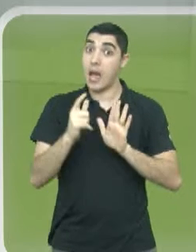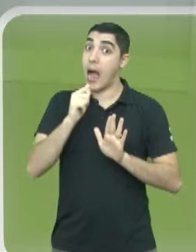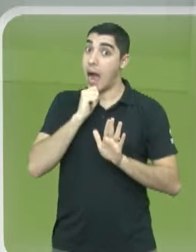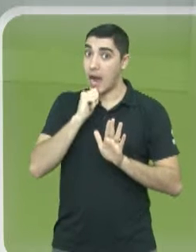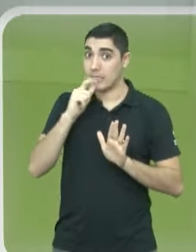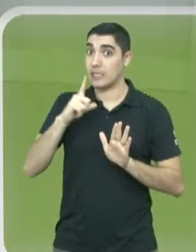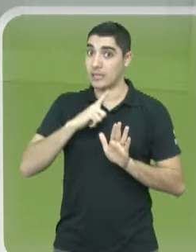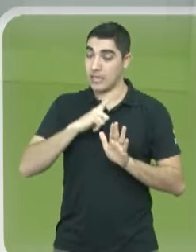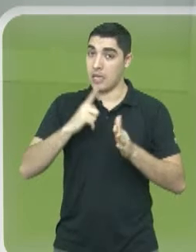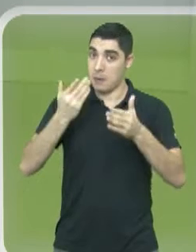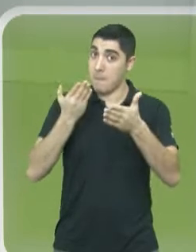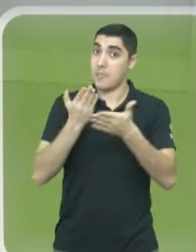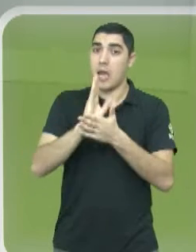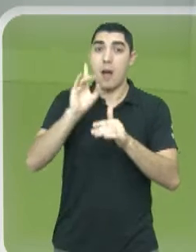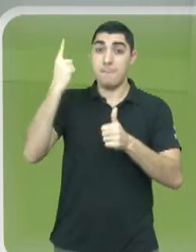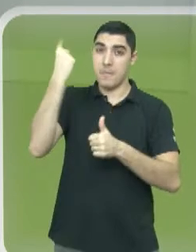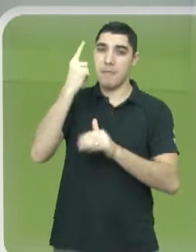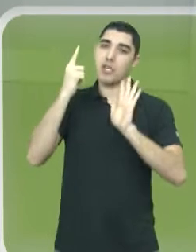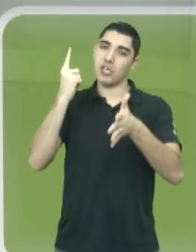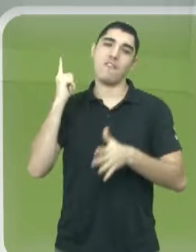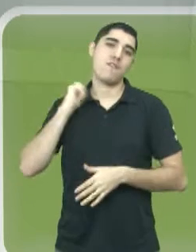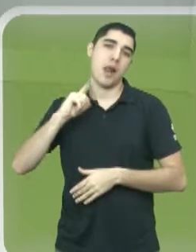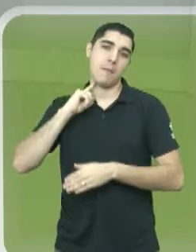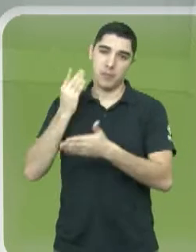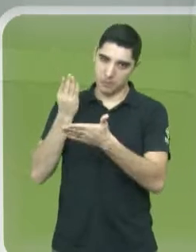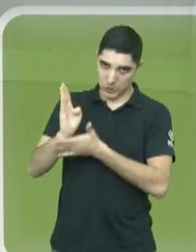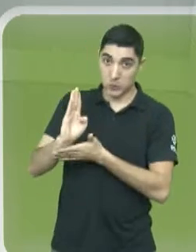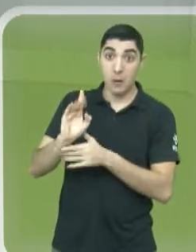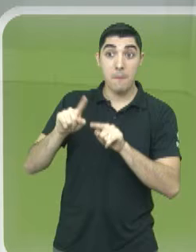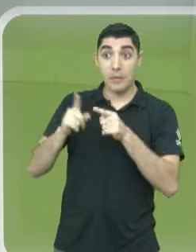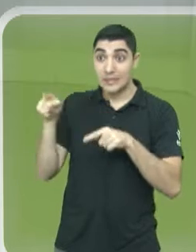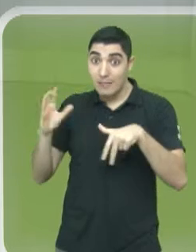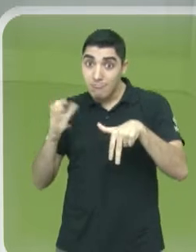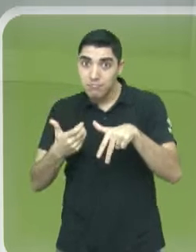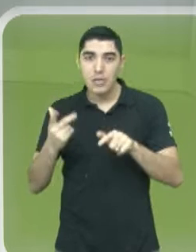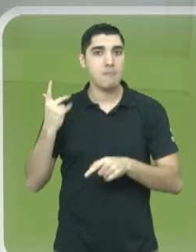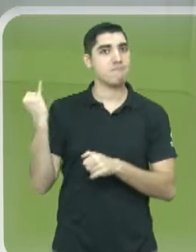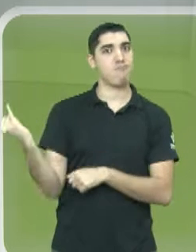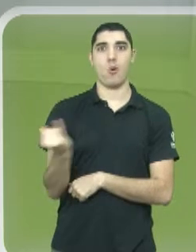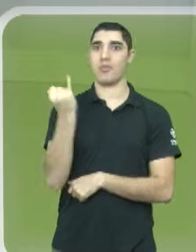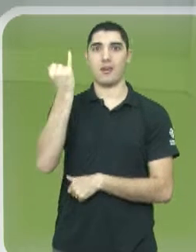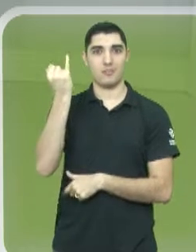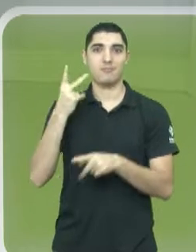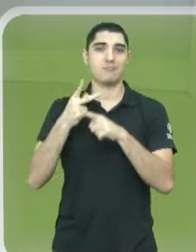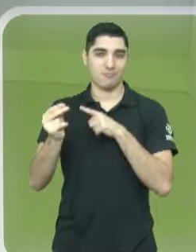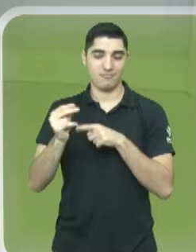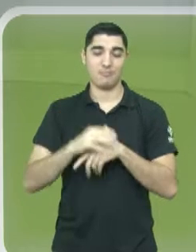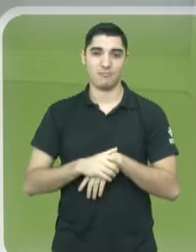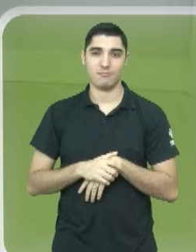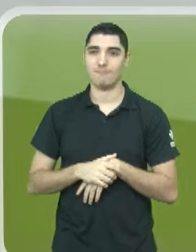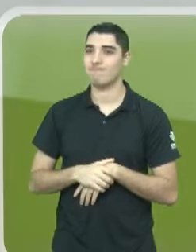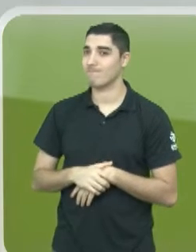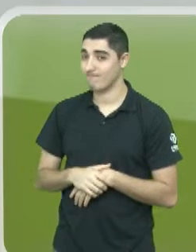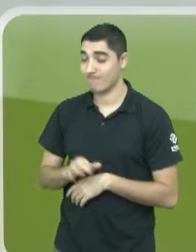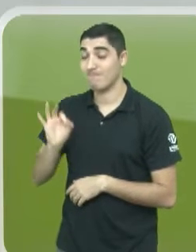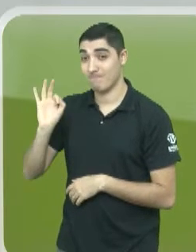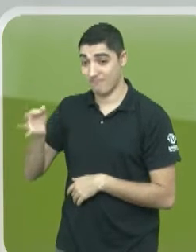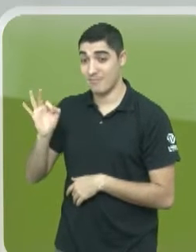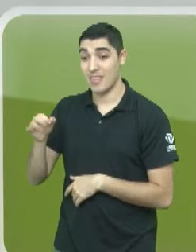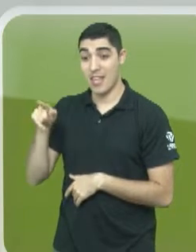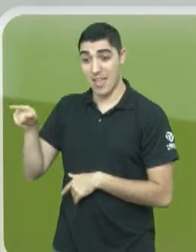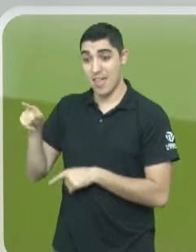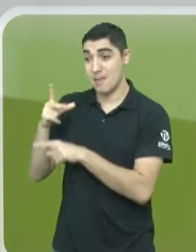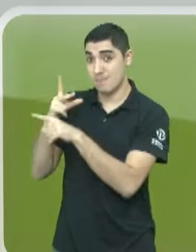segunda vaga, a primeira já é do Flamengo, mas esse gol mais do que importante, né, Paulo? Com certeza, Vieira. Aquele gol que a gente fala que